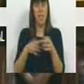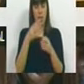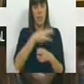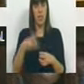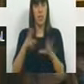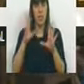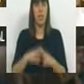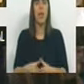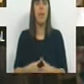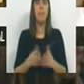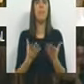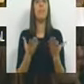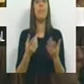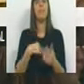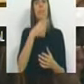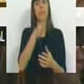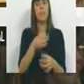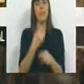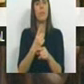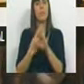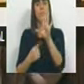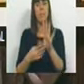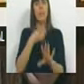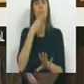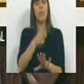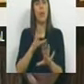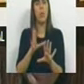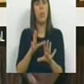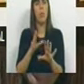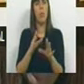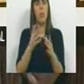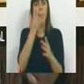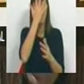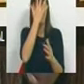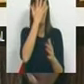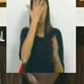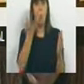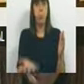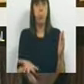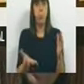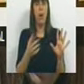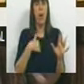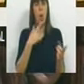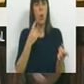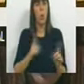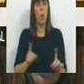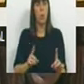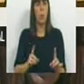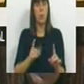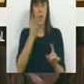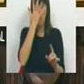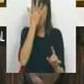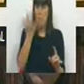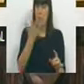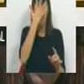dizer-lhe mais isto também. Falou que caíram as máscaras. Eu nem percebi bem a referência da queda das